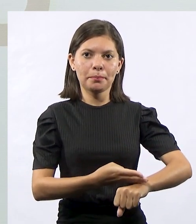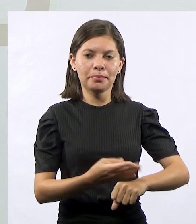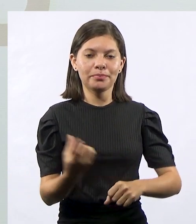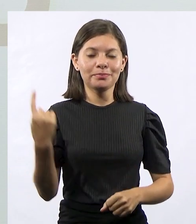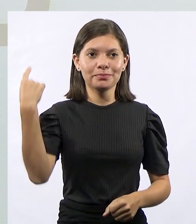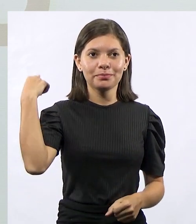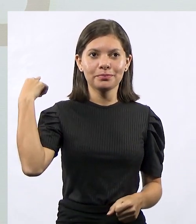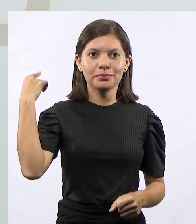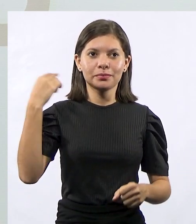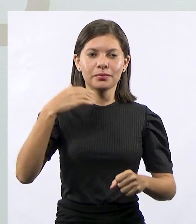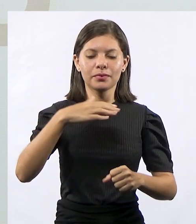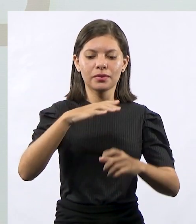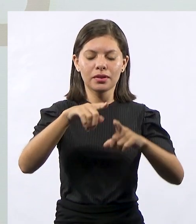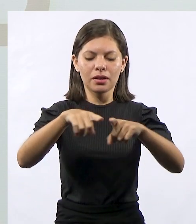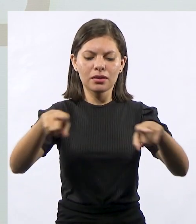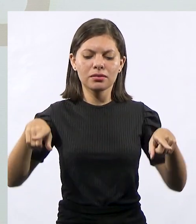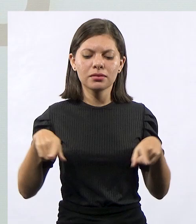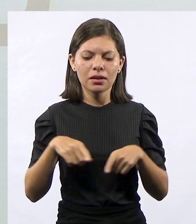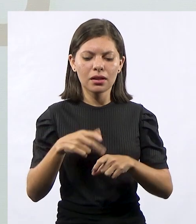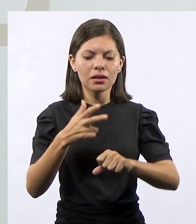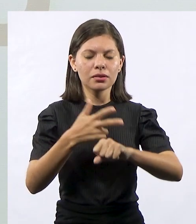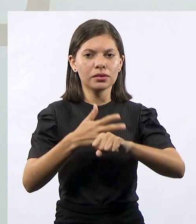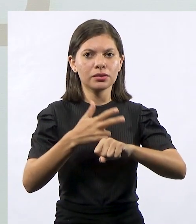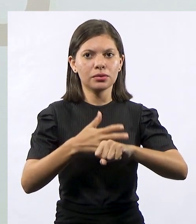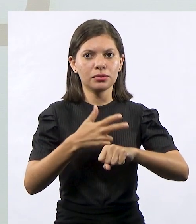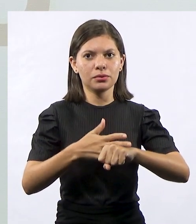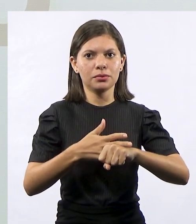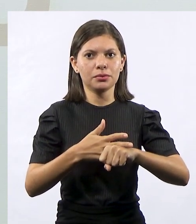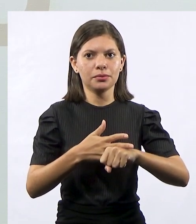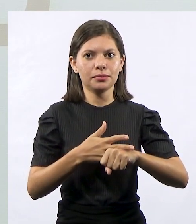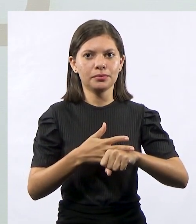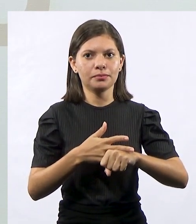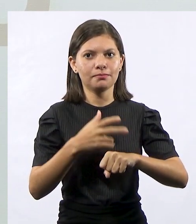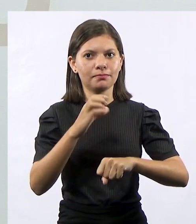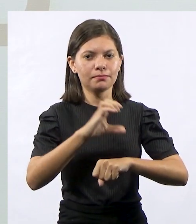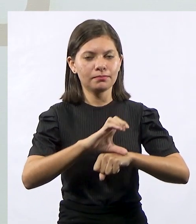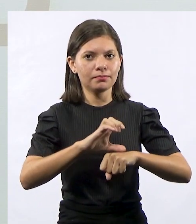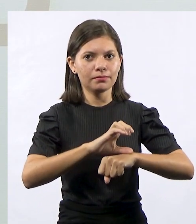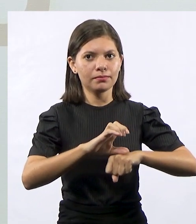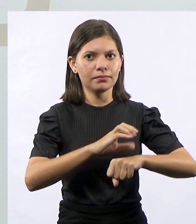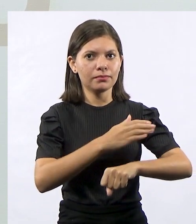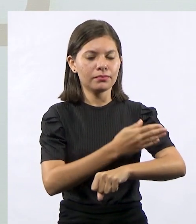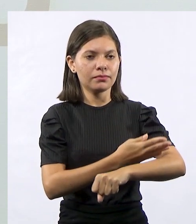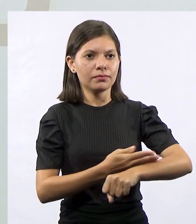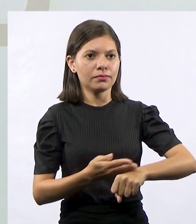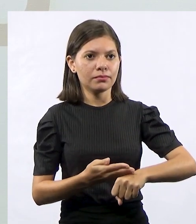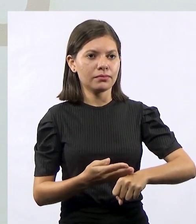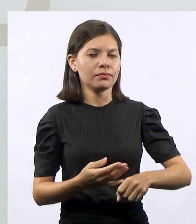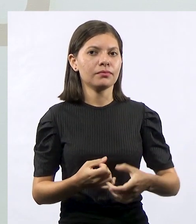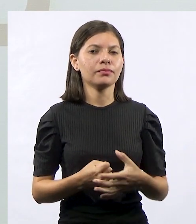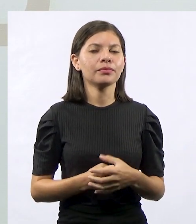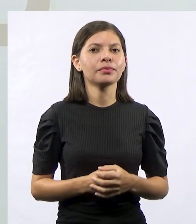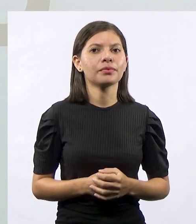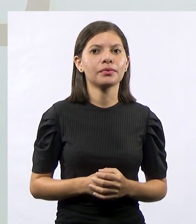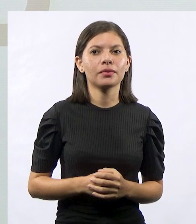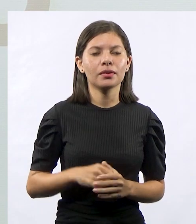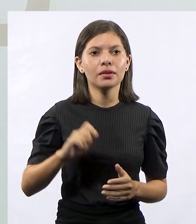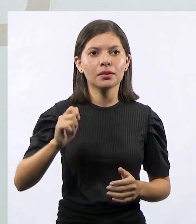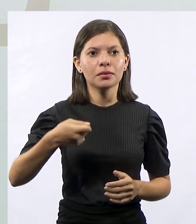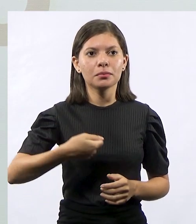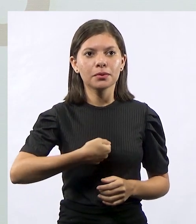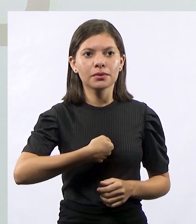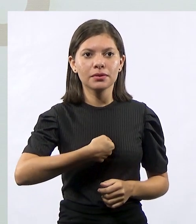fundo está a plotagem dos estúdios com conexões cinza e fundo branco. E